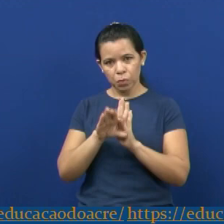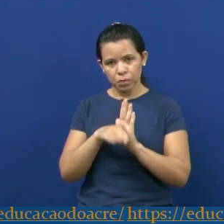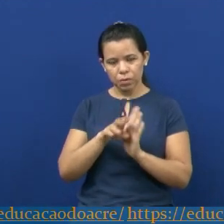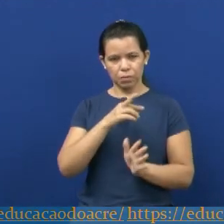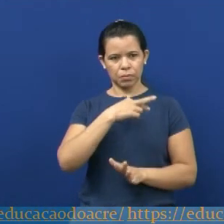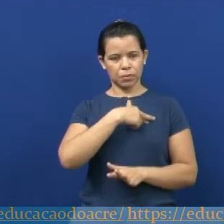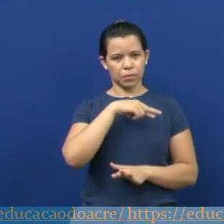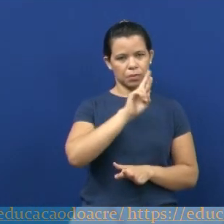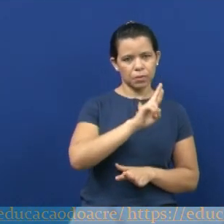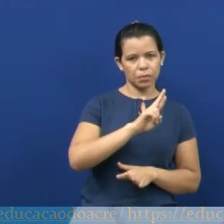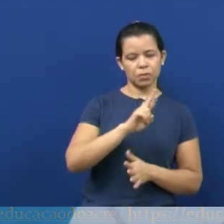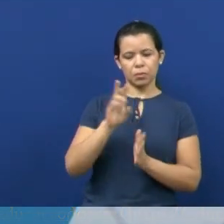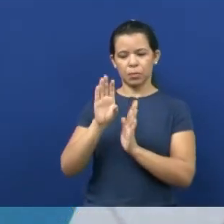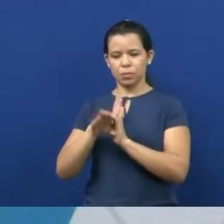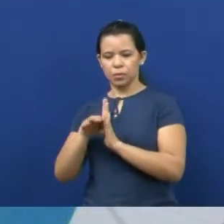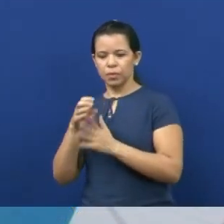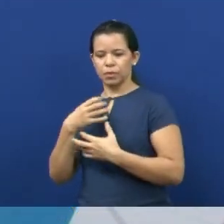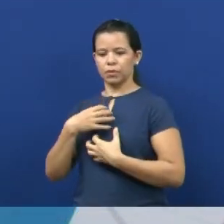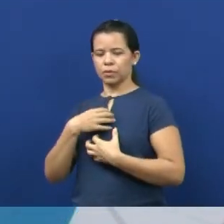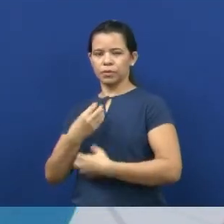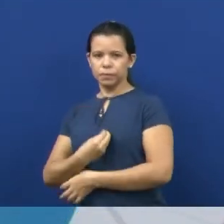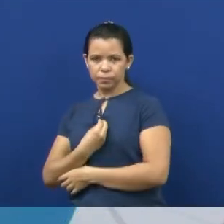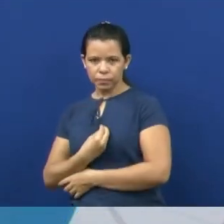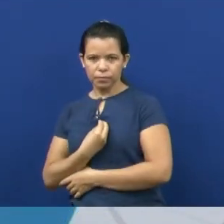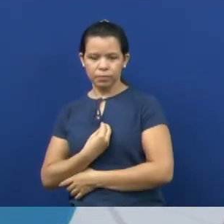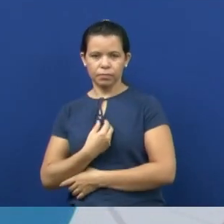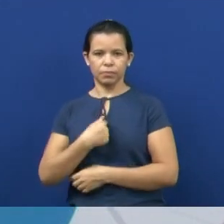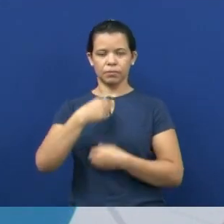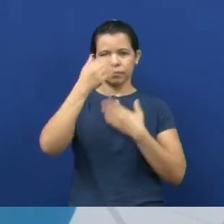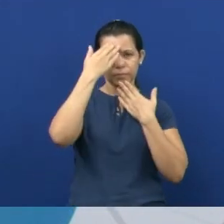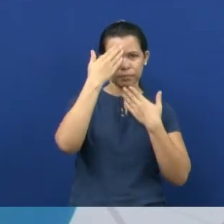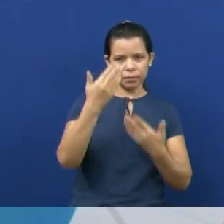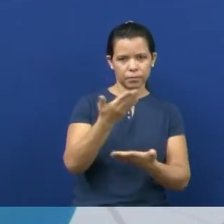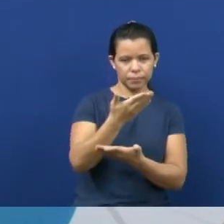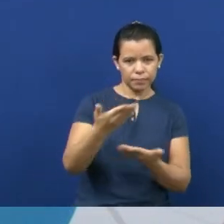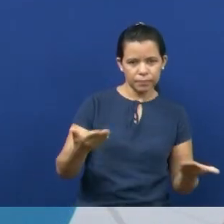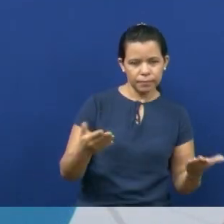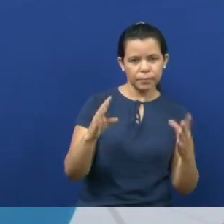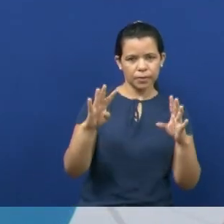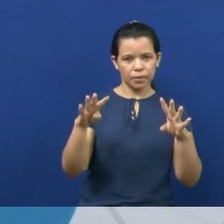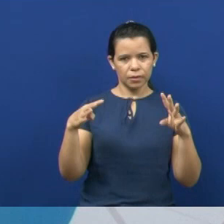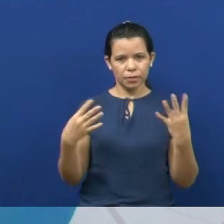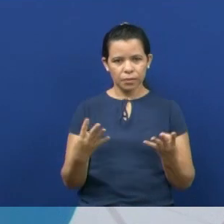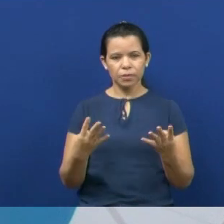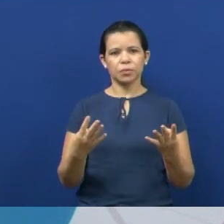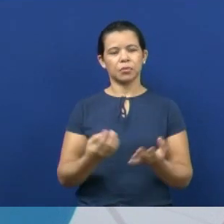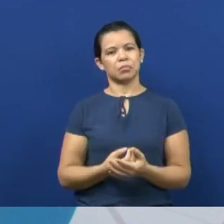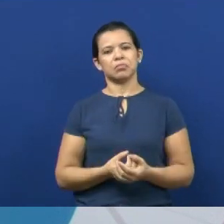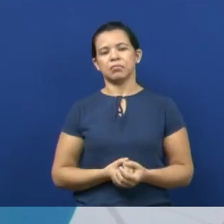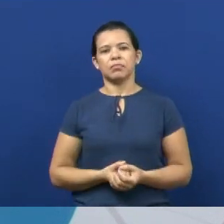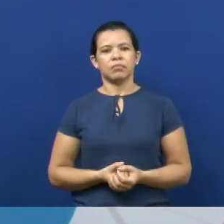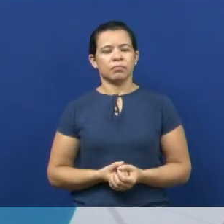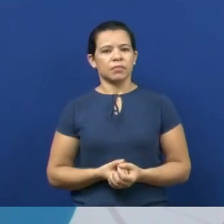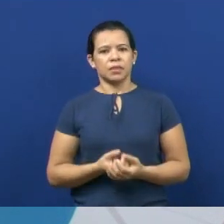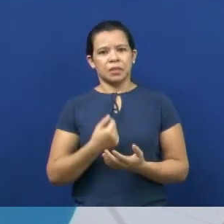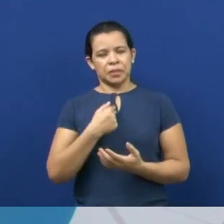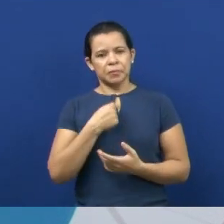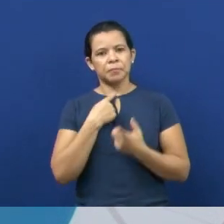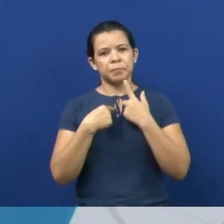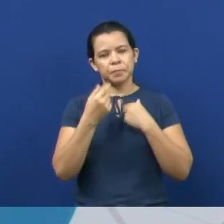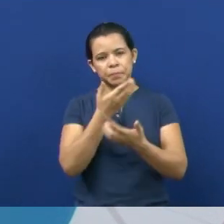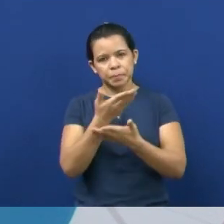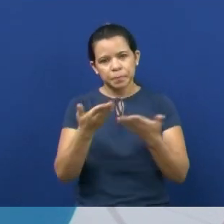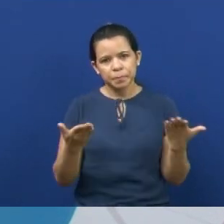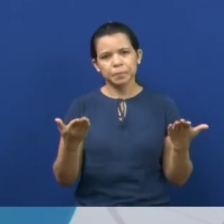para filosofia de vida, tá? Agradeço a vocês pela atenção, tudo de bom, espero que vocês produzam esse